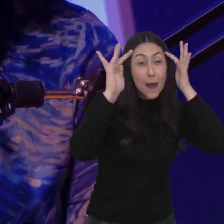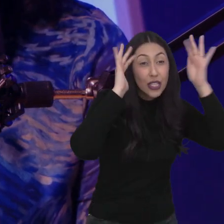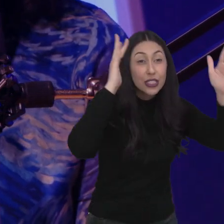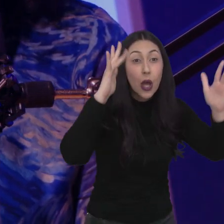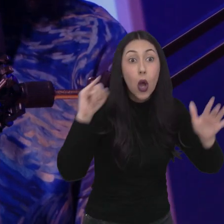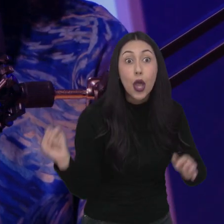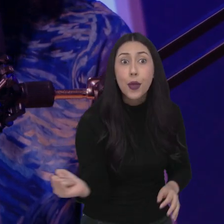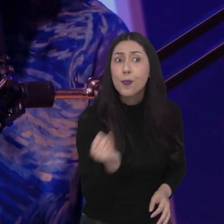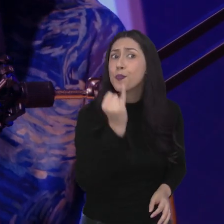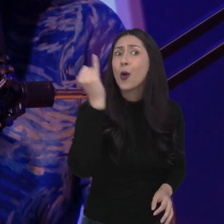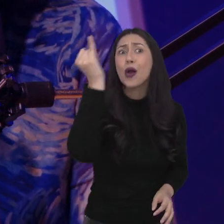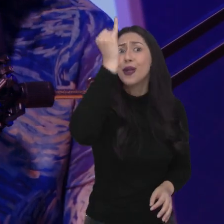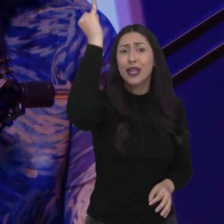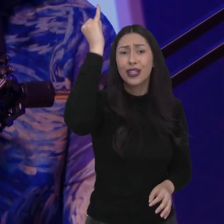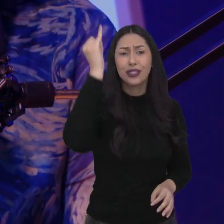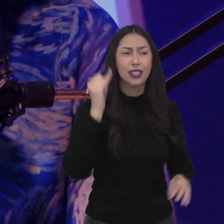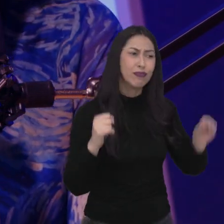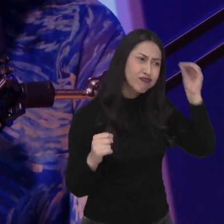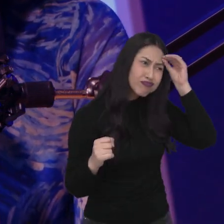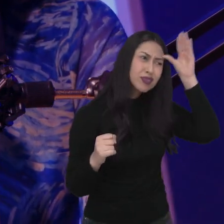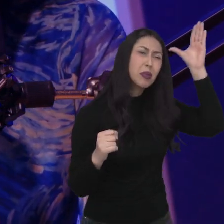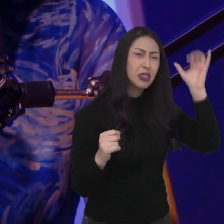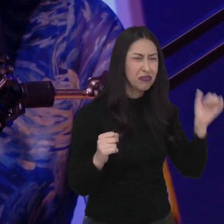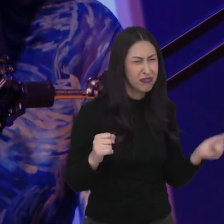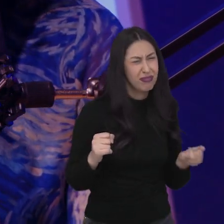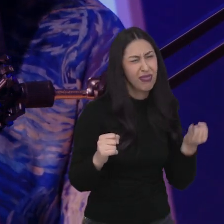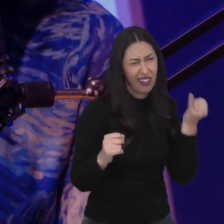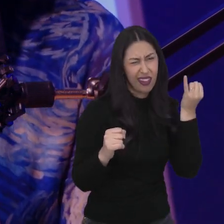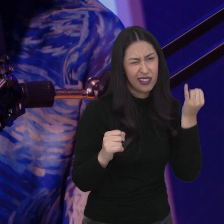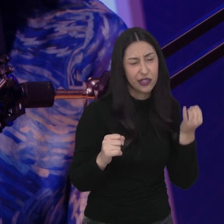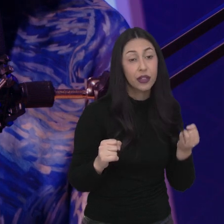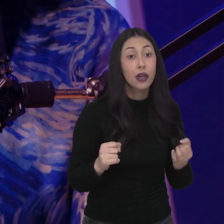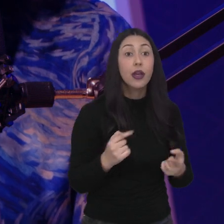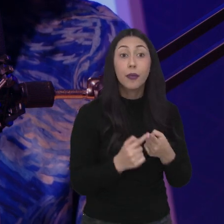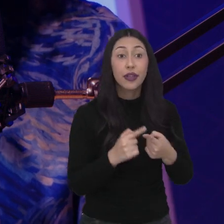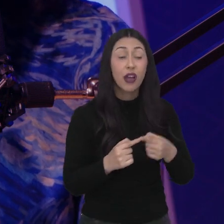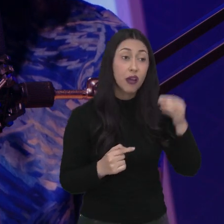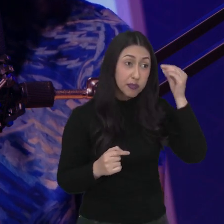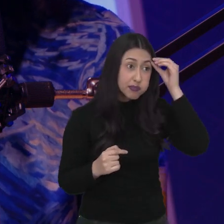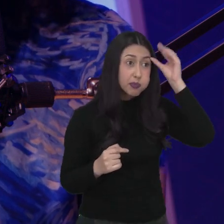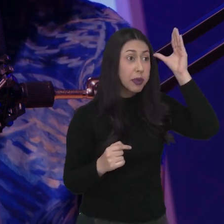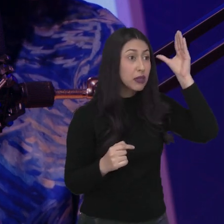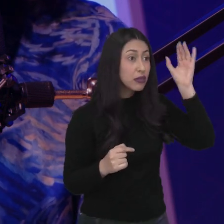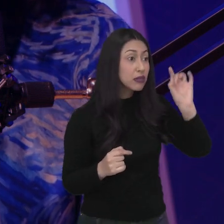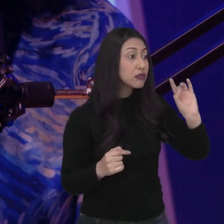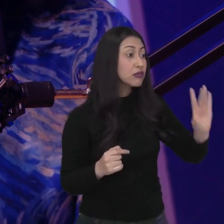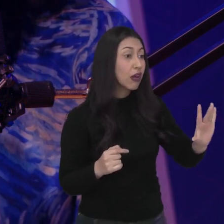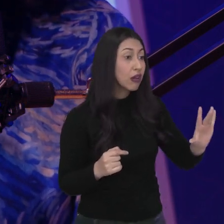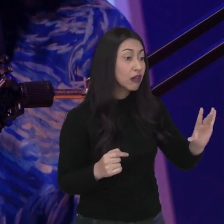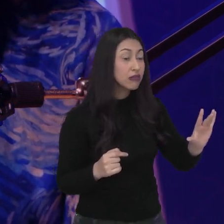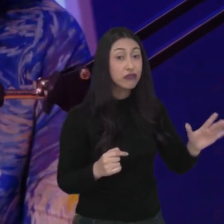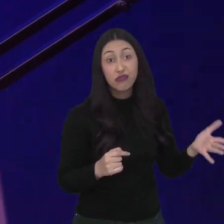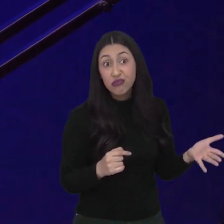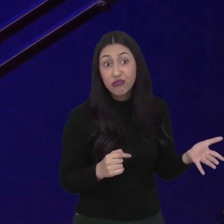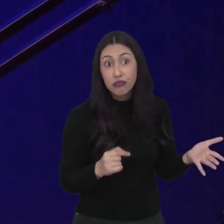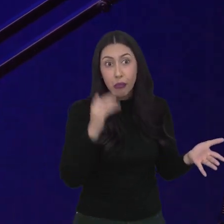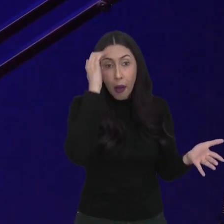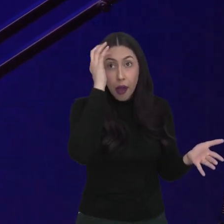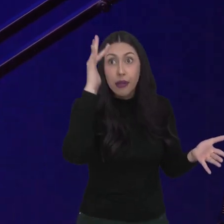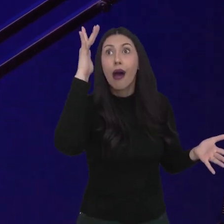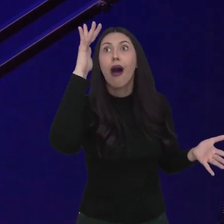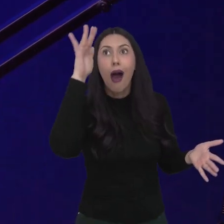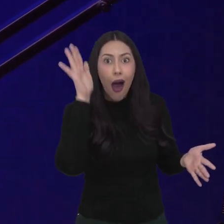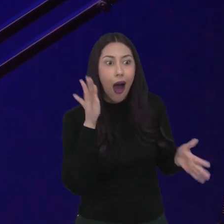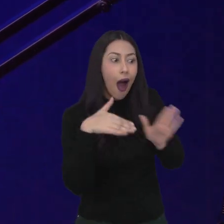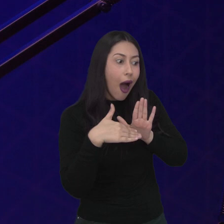que a imaginação é até mais importante do que o conhecimento. Porque o conhecimento, se você tiver ele e você não souber aplicar, ele só vai ficar ali acumulando. Agora,